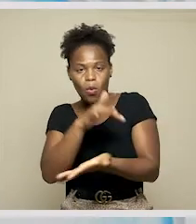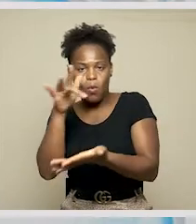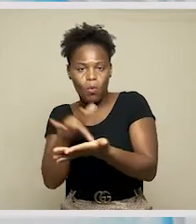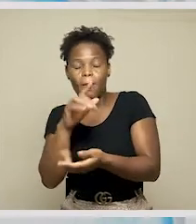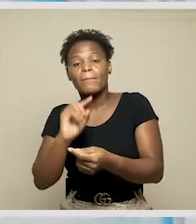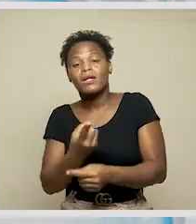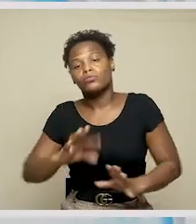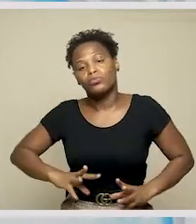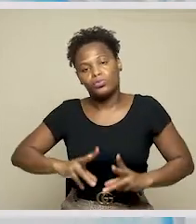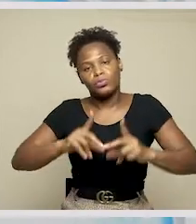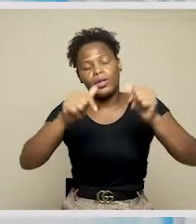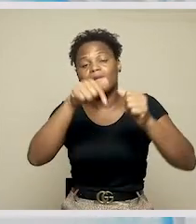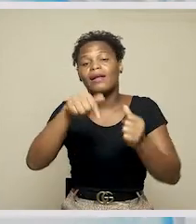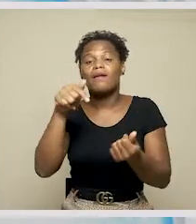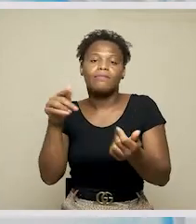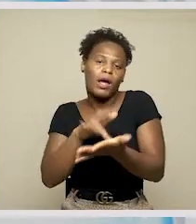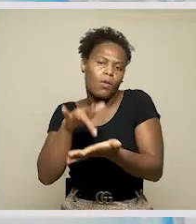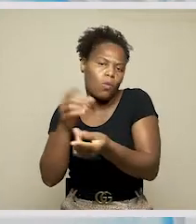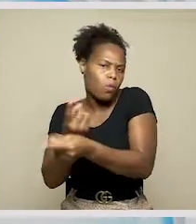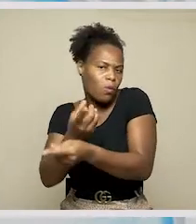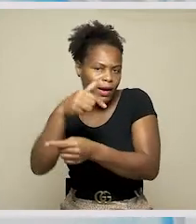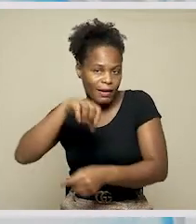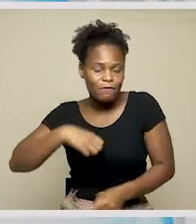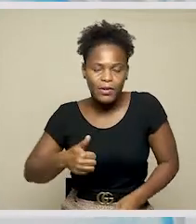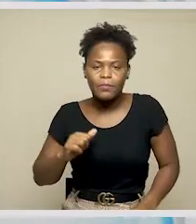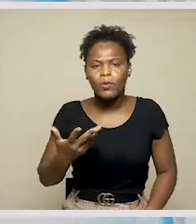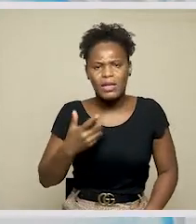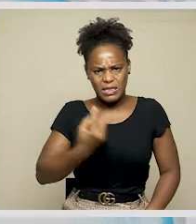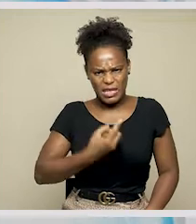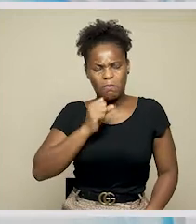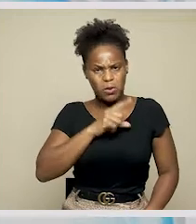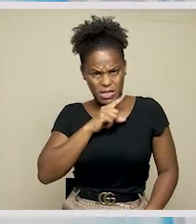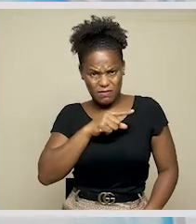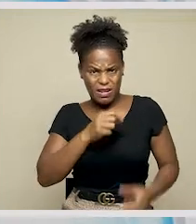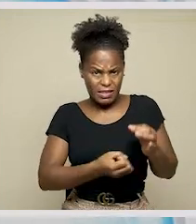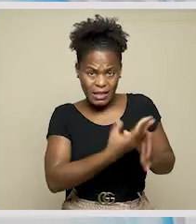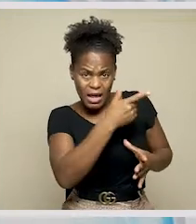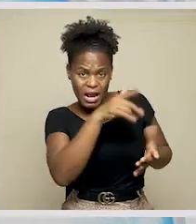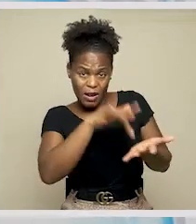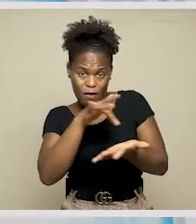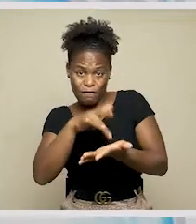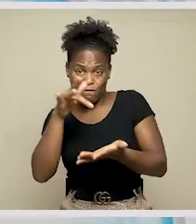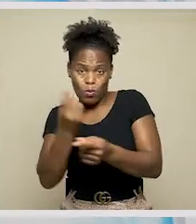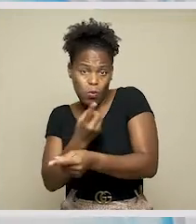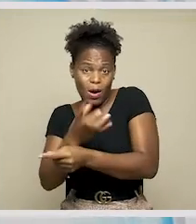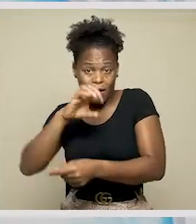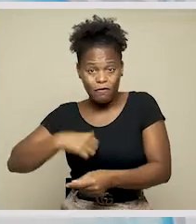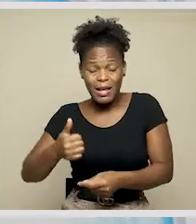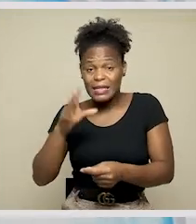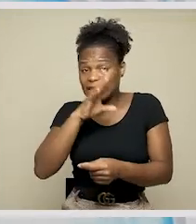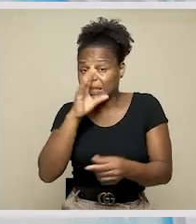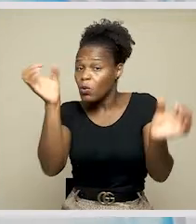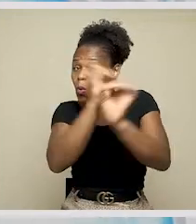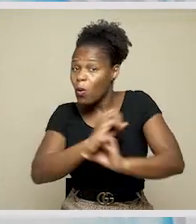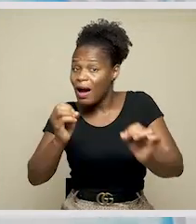o desenvolvimento da literatura cabo-verdiana? Seria possível o nascimento da literatura cabo-verdiana sem